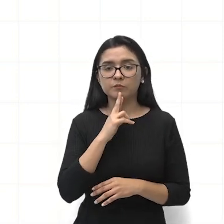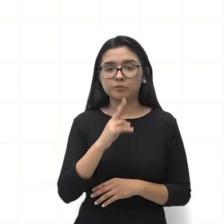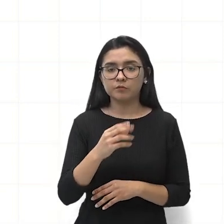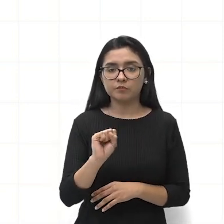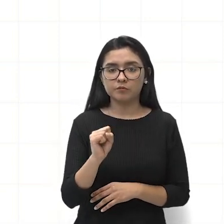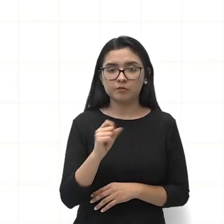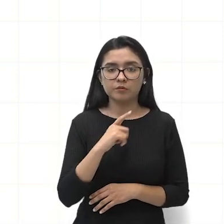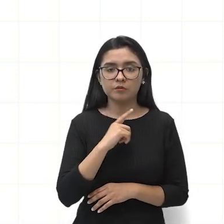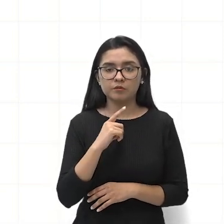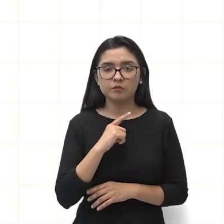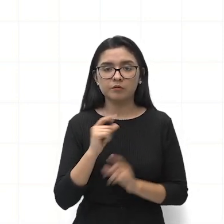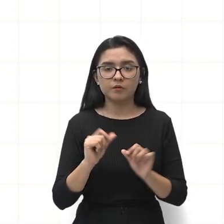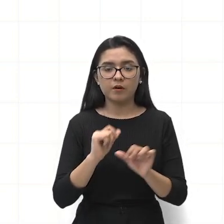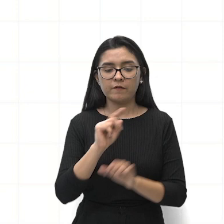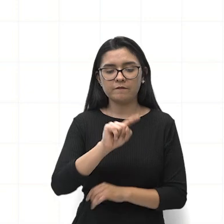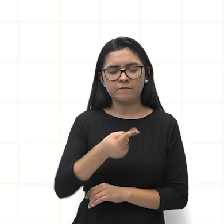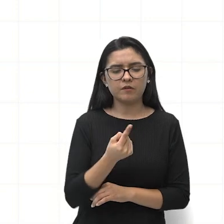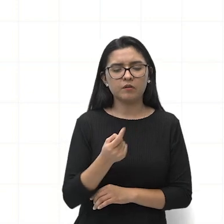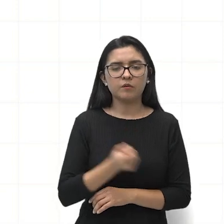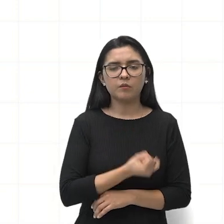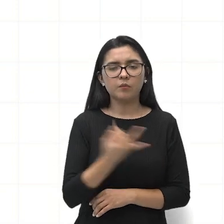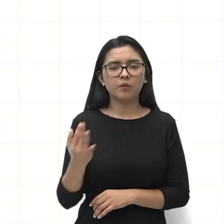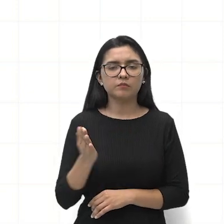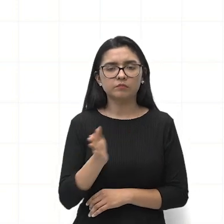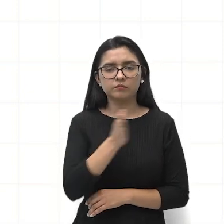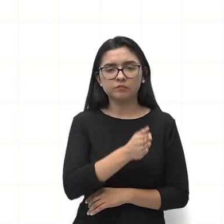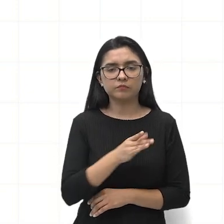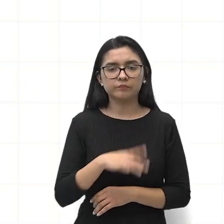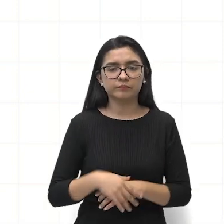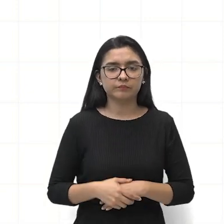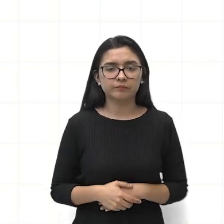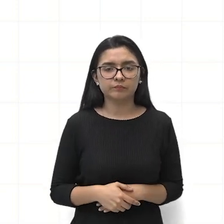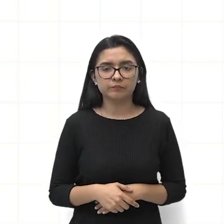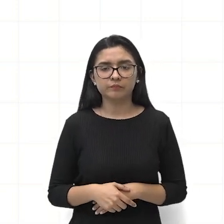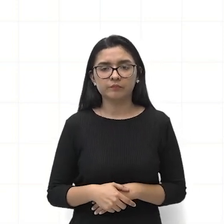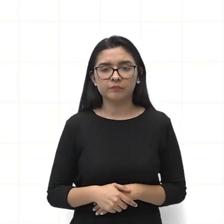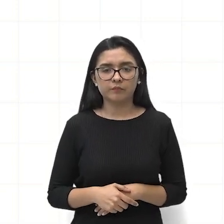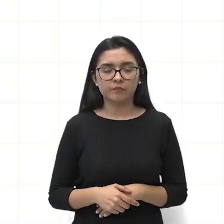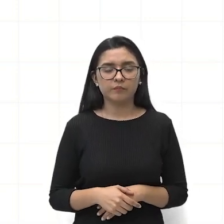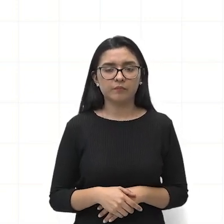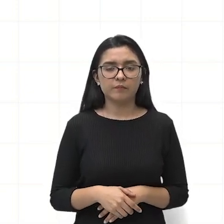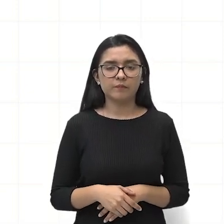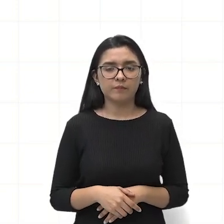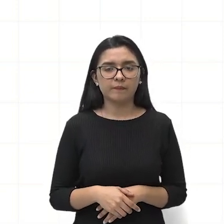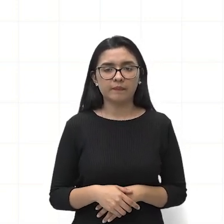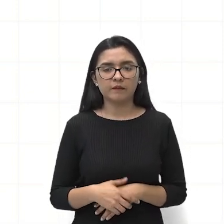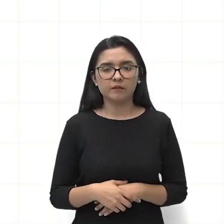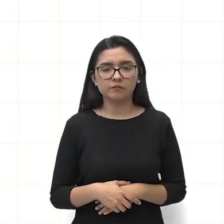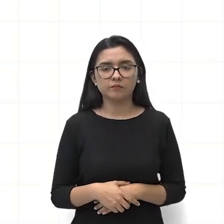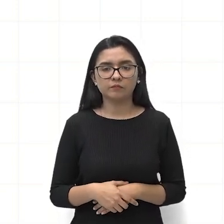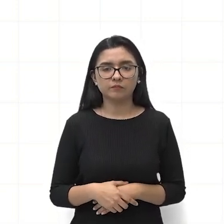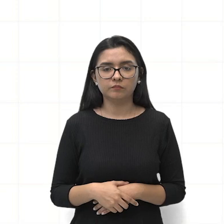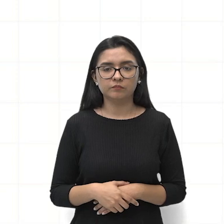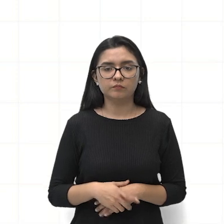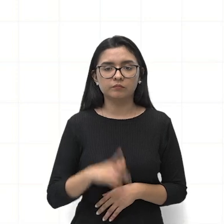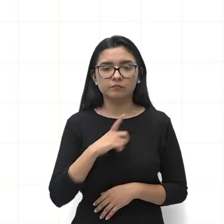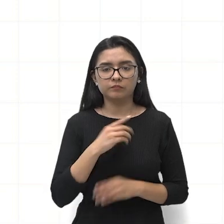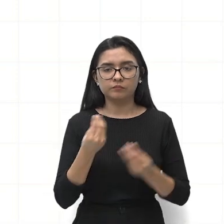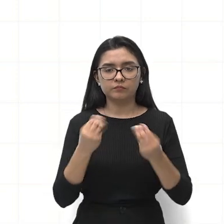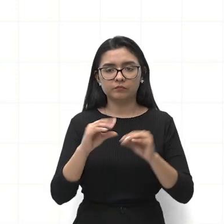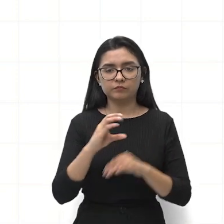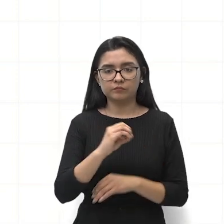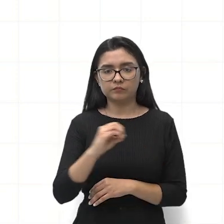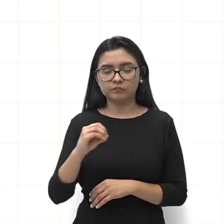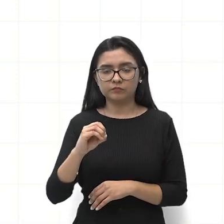né? Então eu vou deslocar a vírgula quantas casas para a esquerda? 3, ó. O 8, que foi o 4 vezes 2, aí eu acrescento mais 2 zeros